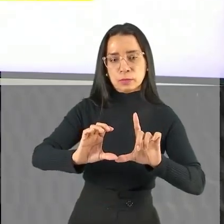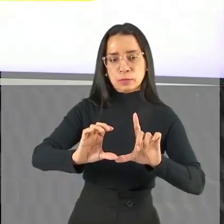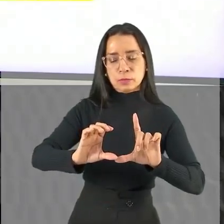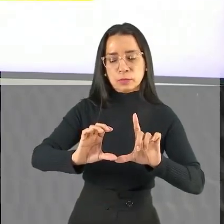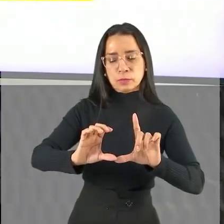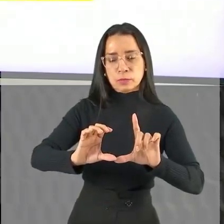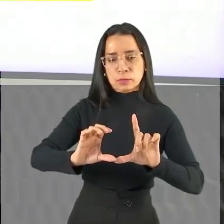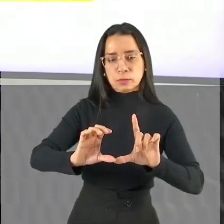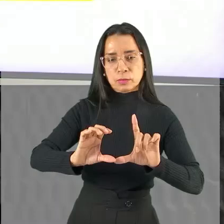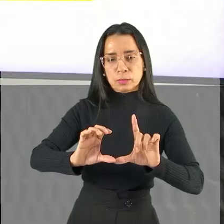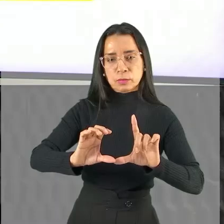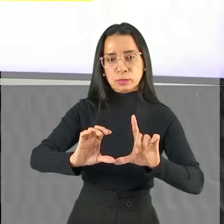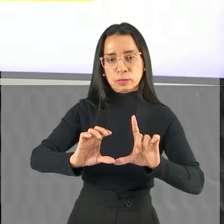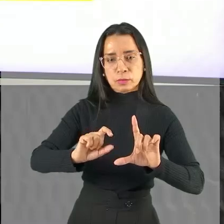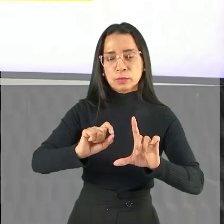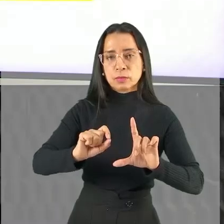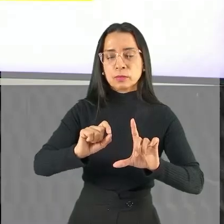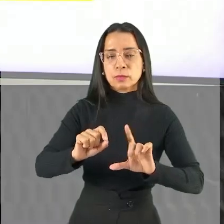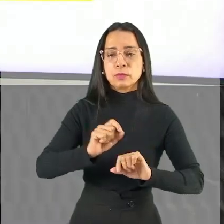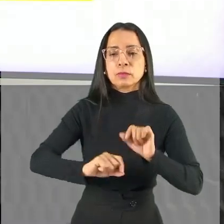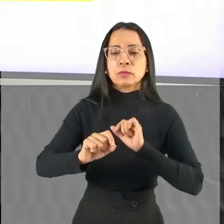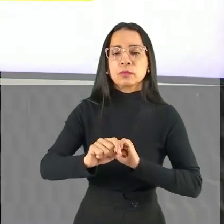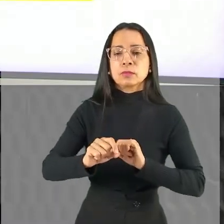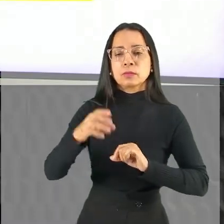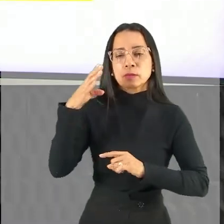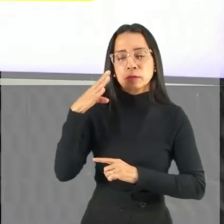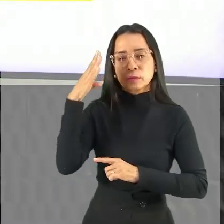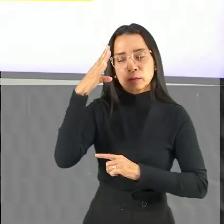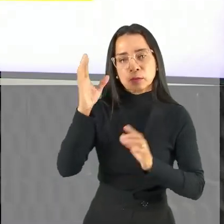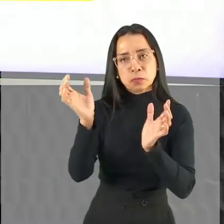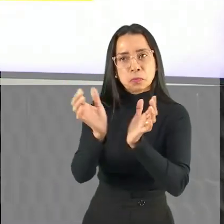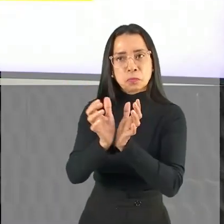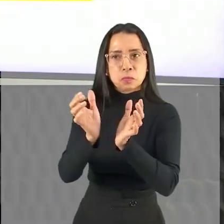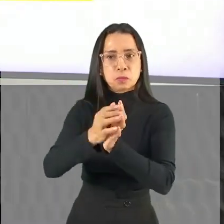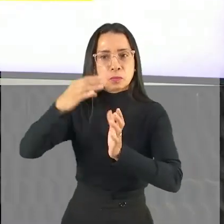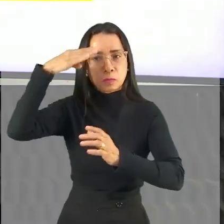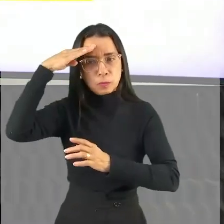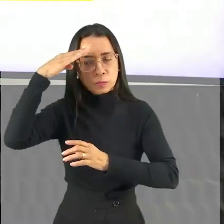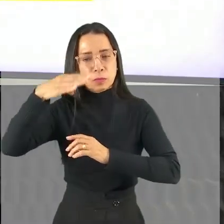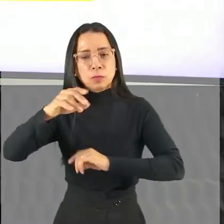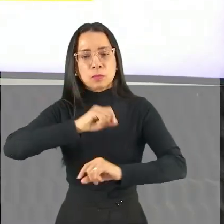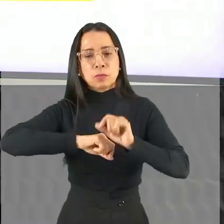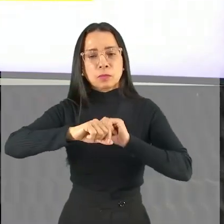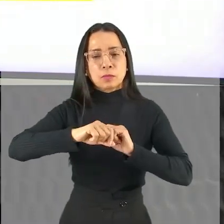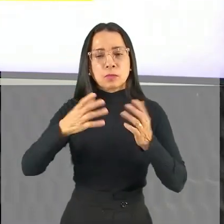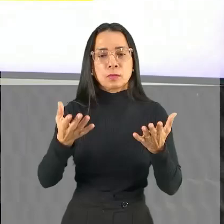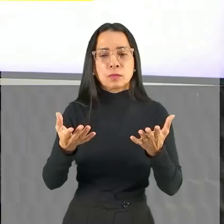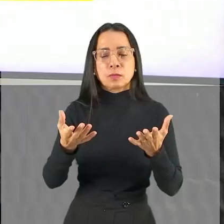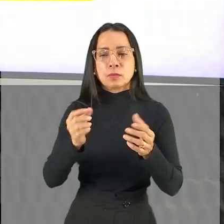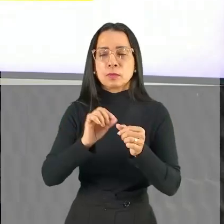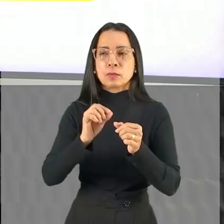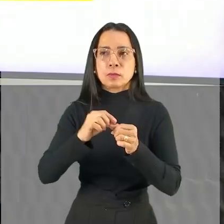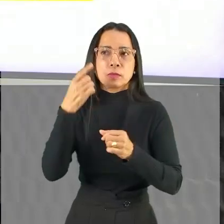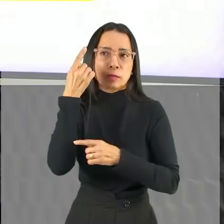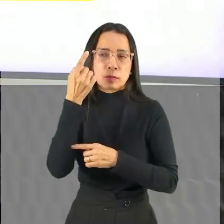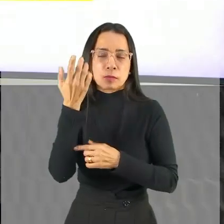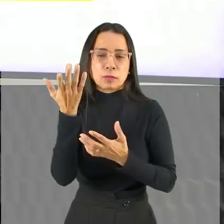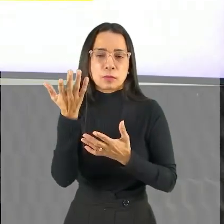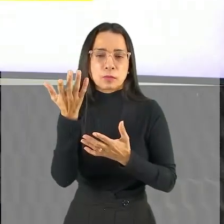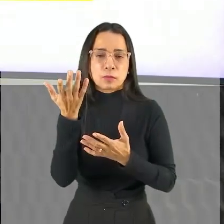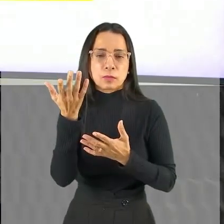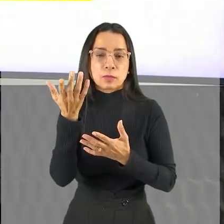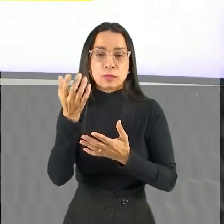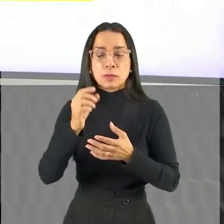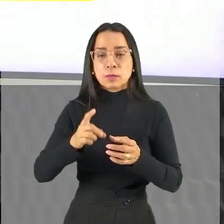de casa. O que esse exército espanhol fazia? Criava mais rivalidade nesses grupos. Porque a ideia era que esses grupos